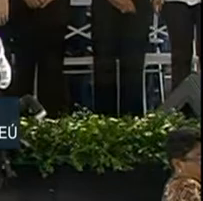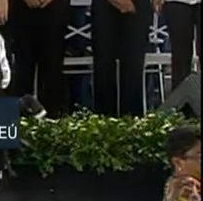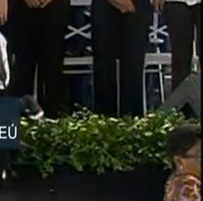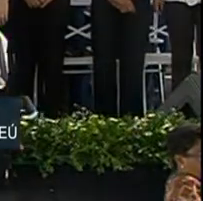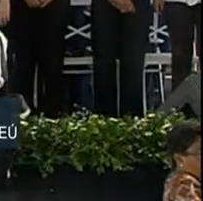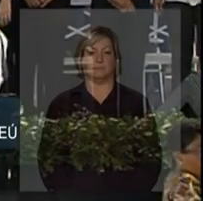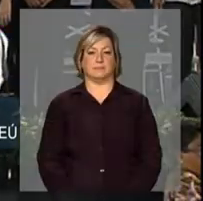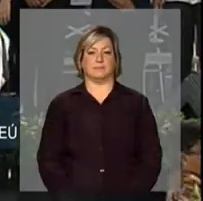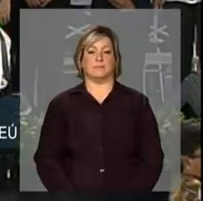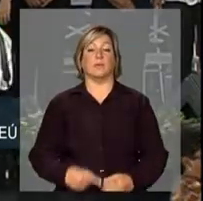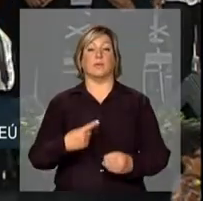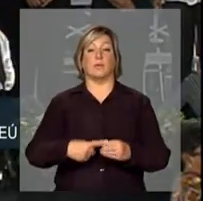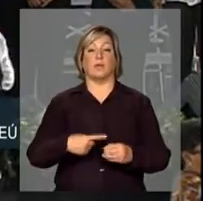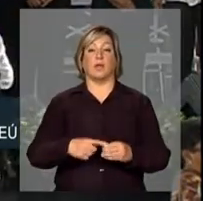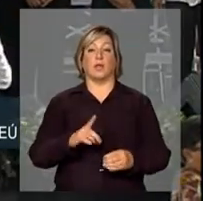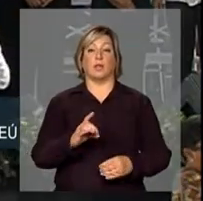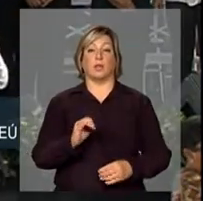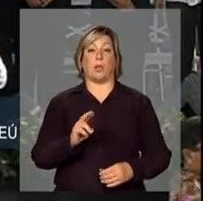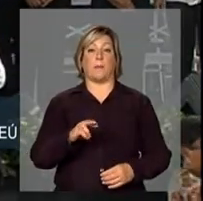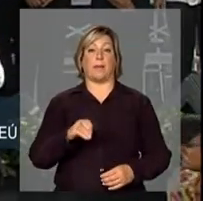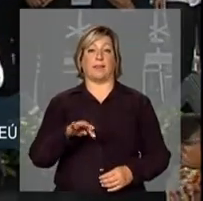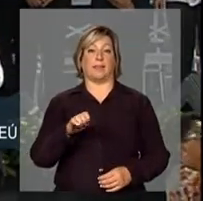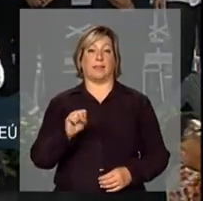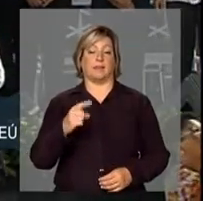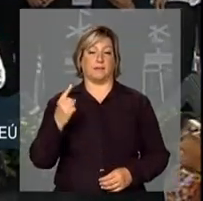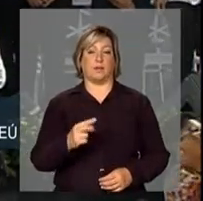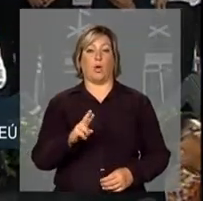De Dormentes, Ronieri Reis.